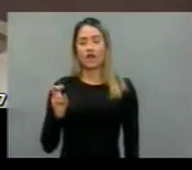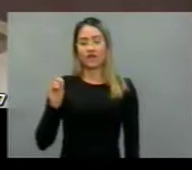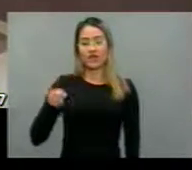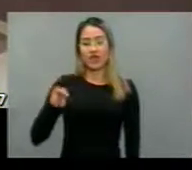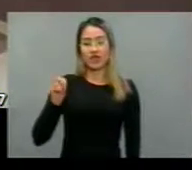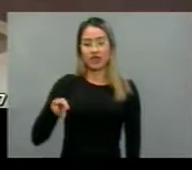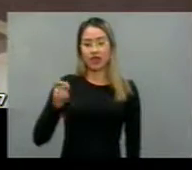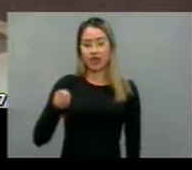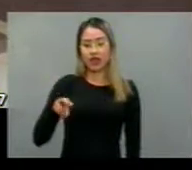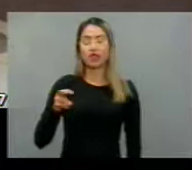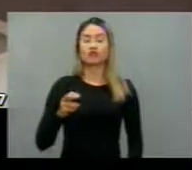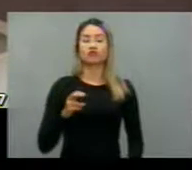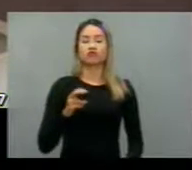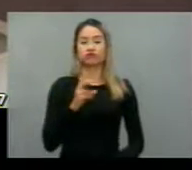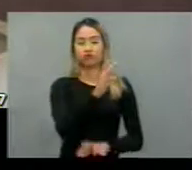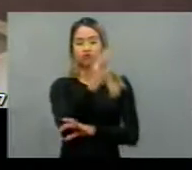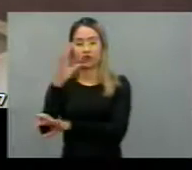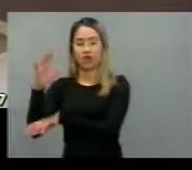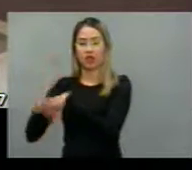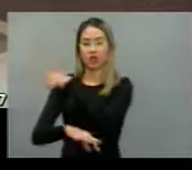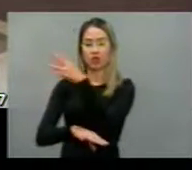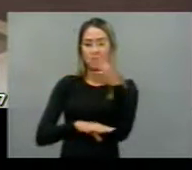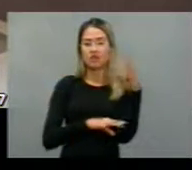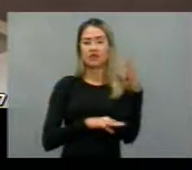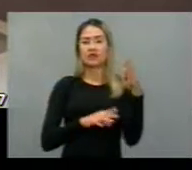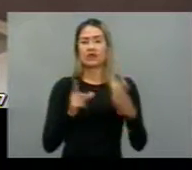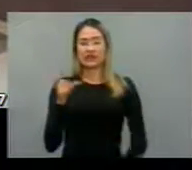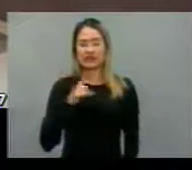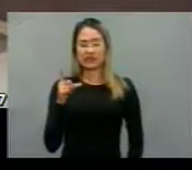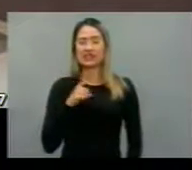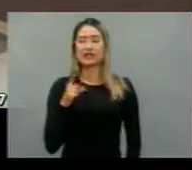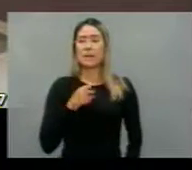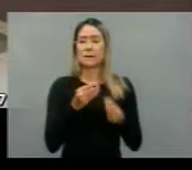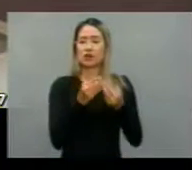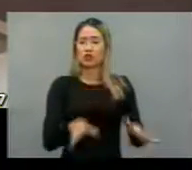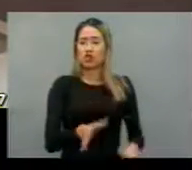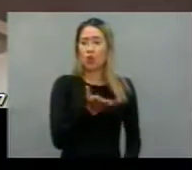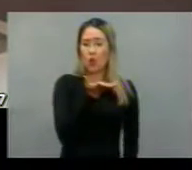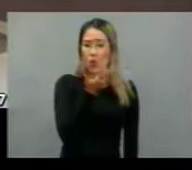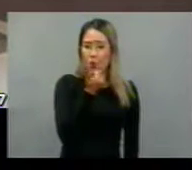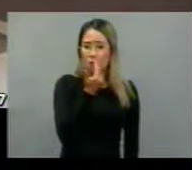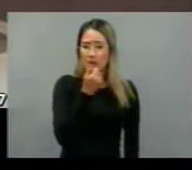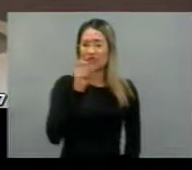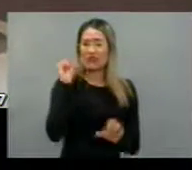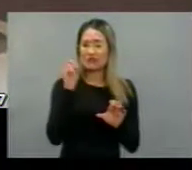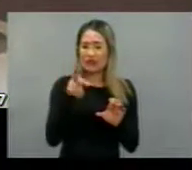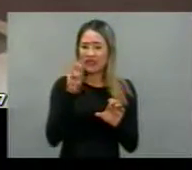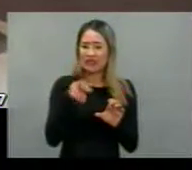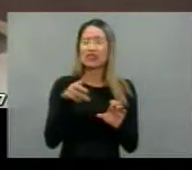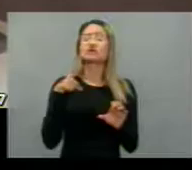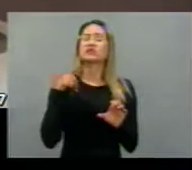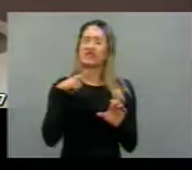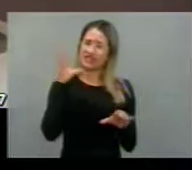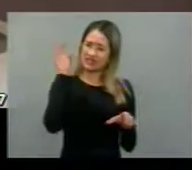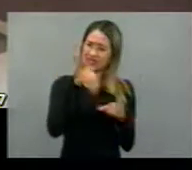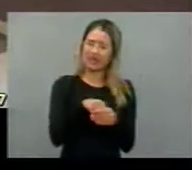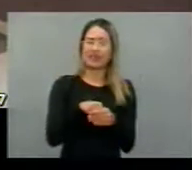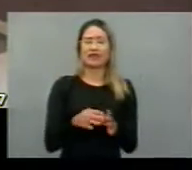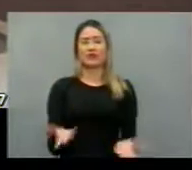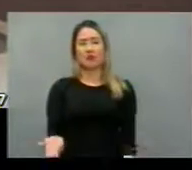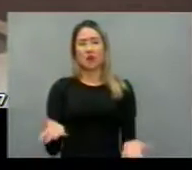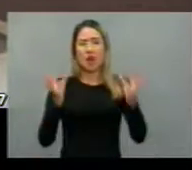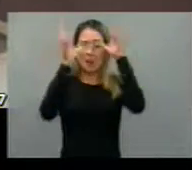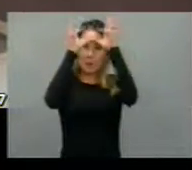desmatamento que estas grandes corporações da indústria alimentícia fazem na Amazônia, na Mata